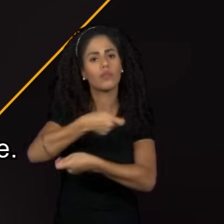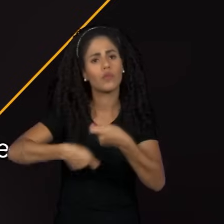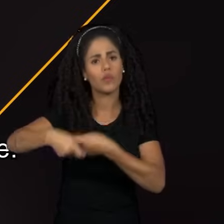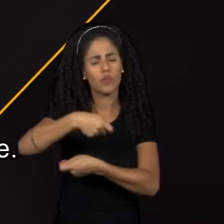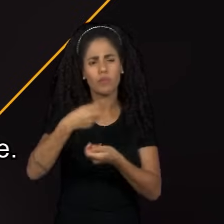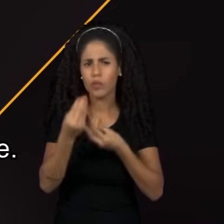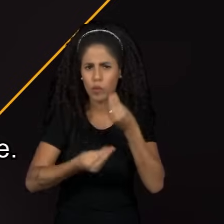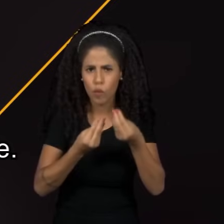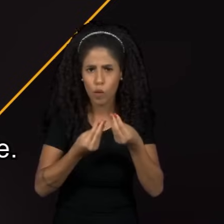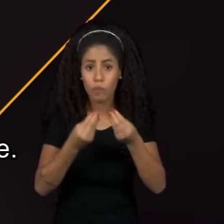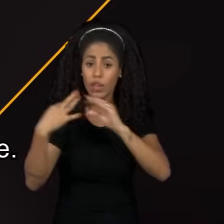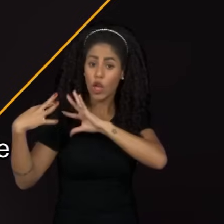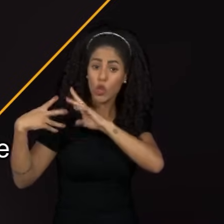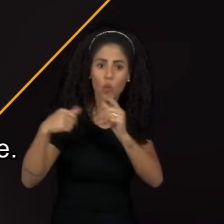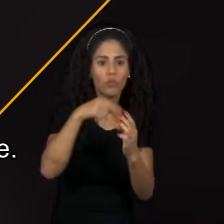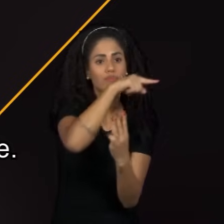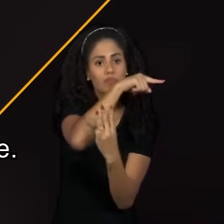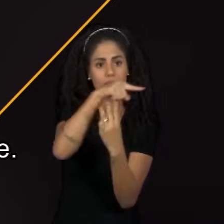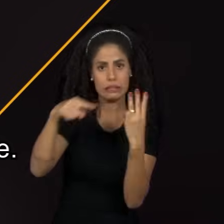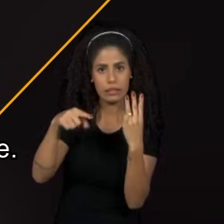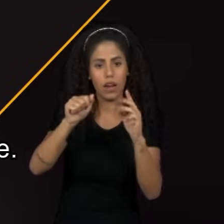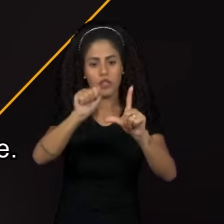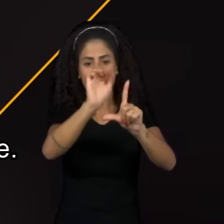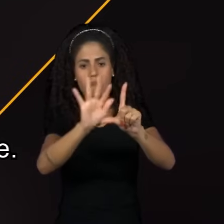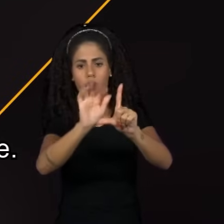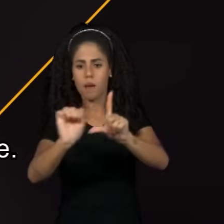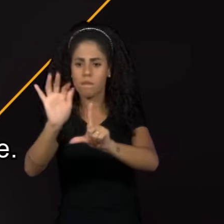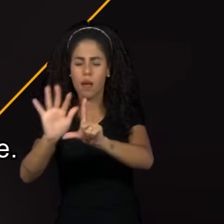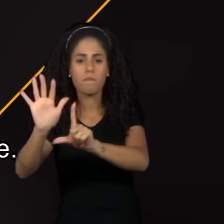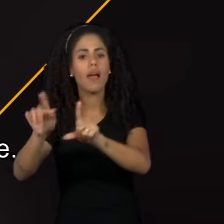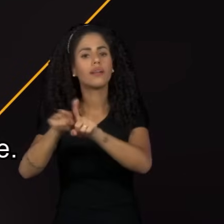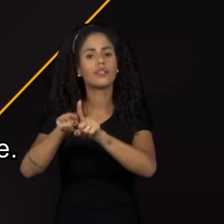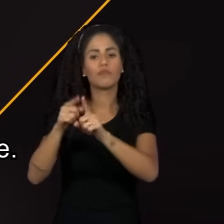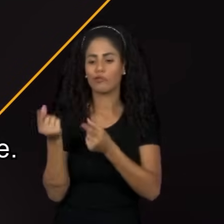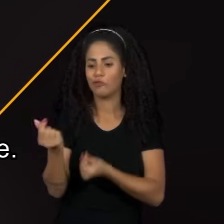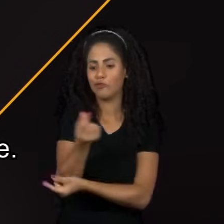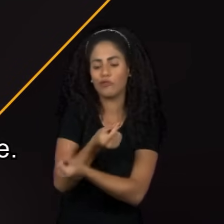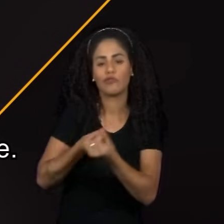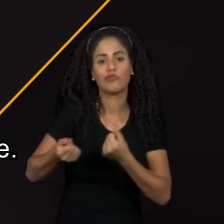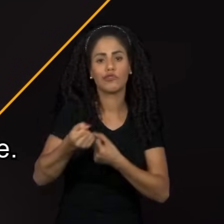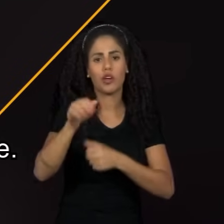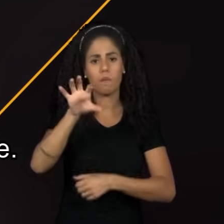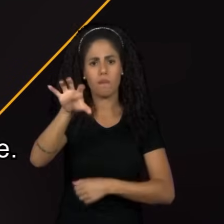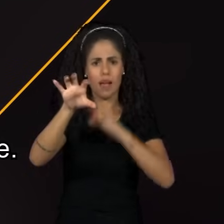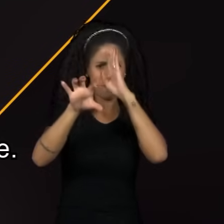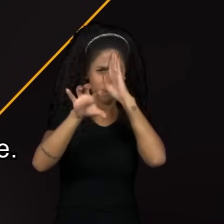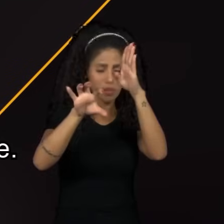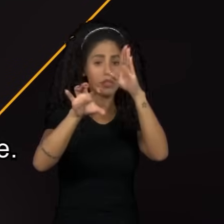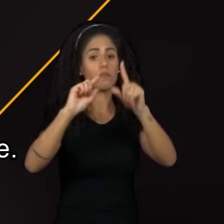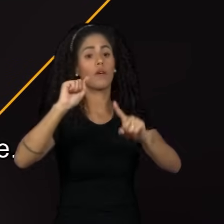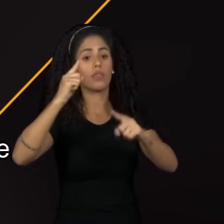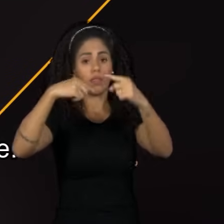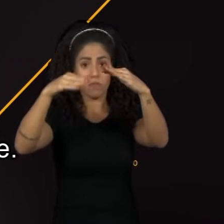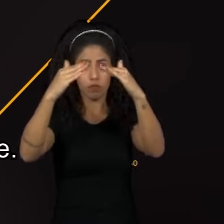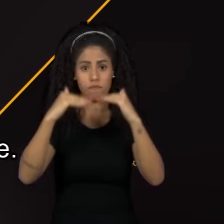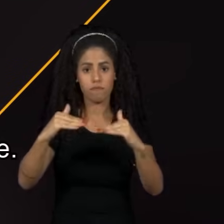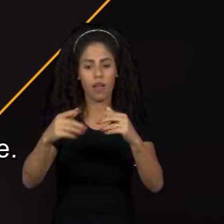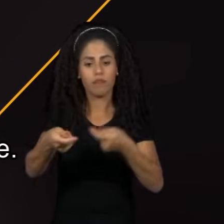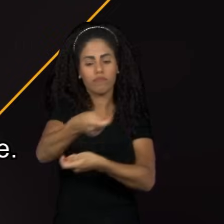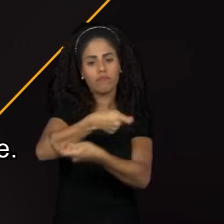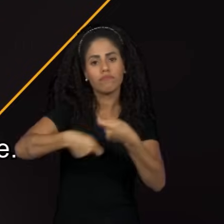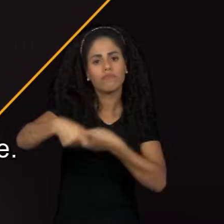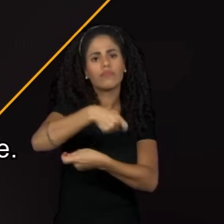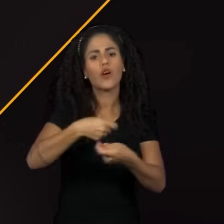E todos os três, tanto o dinheiro em cima, como depois a economia,